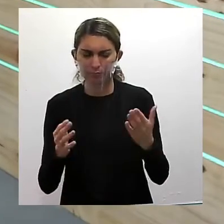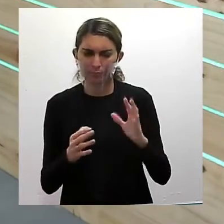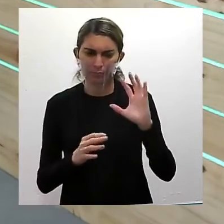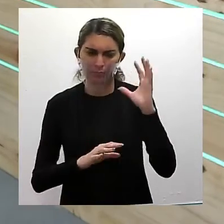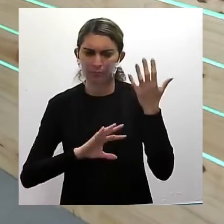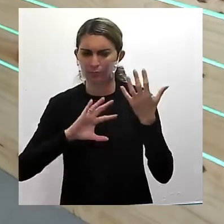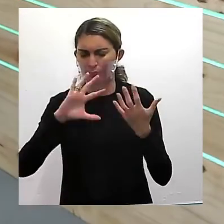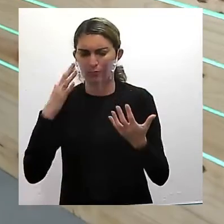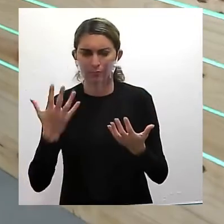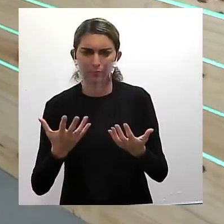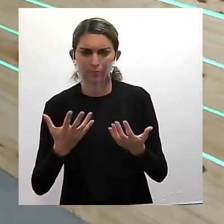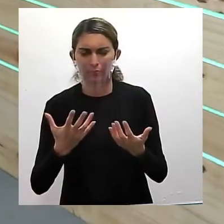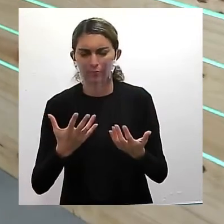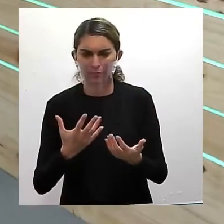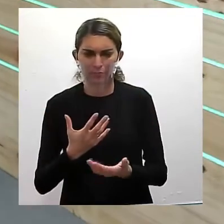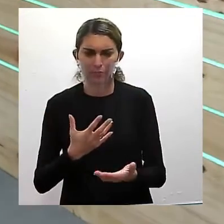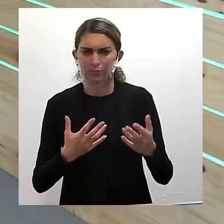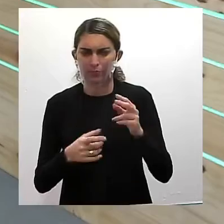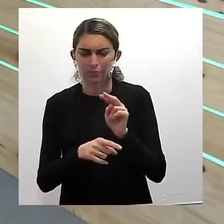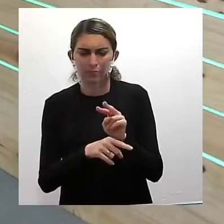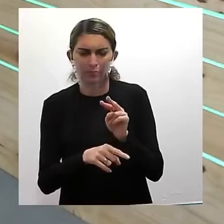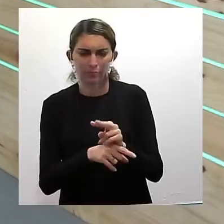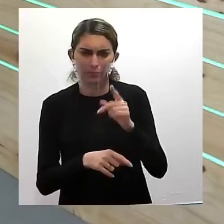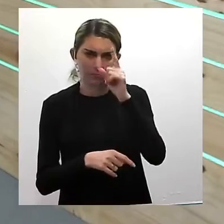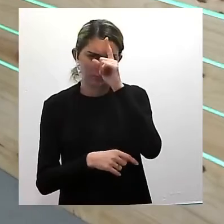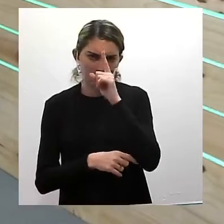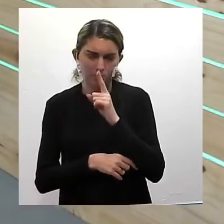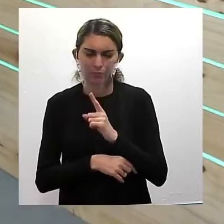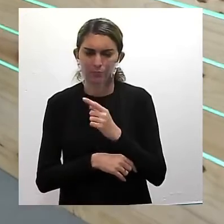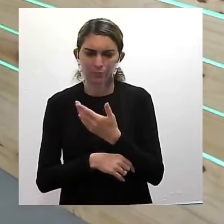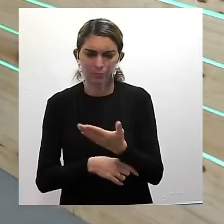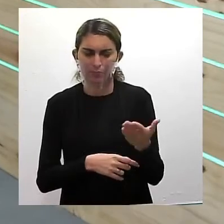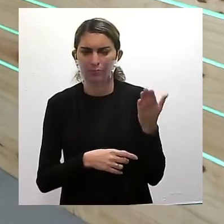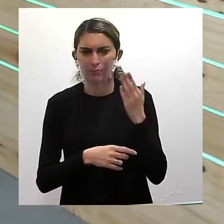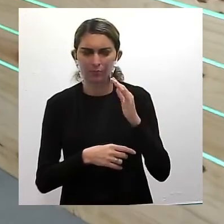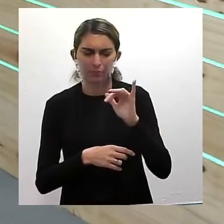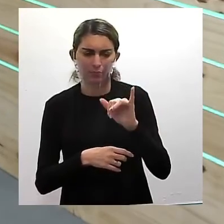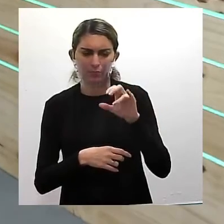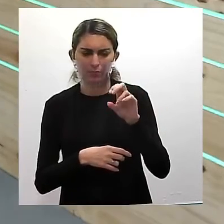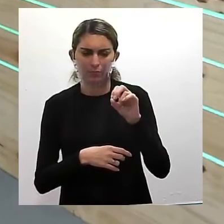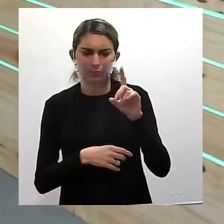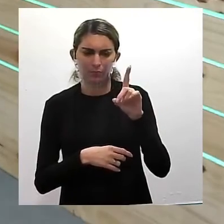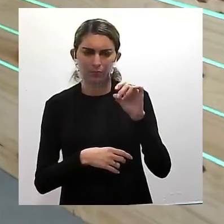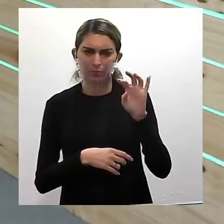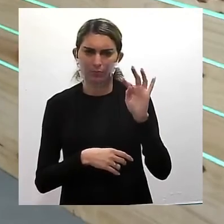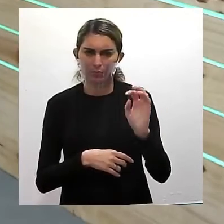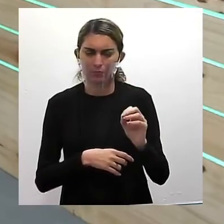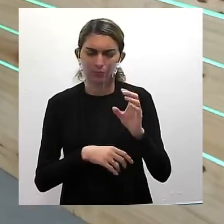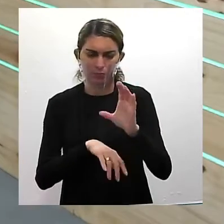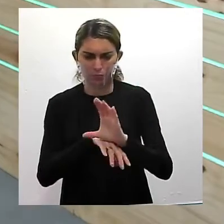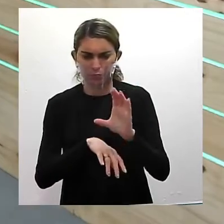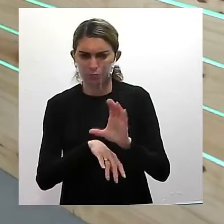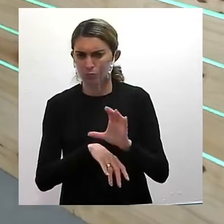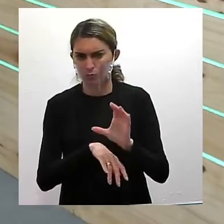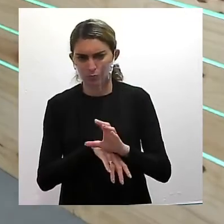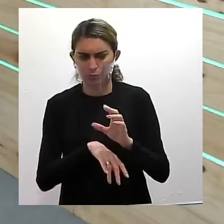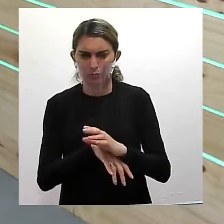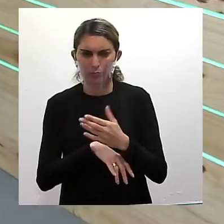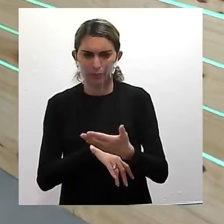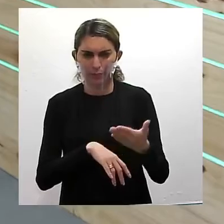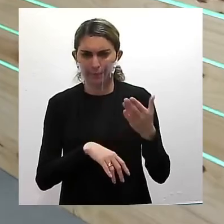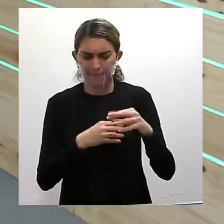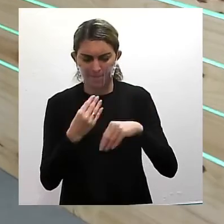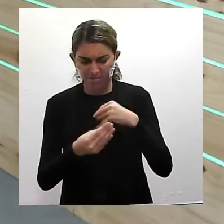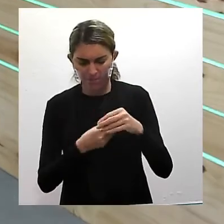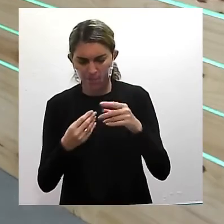que o precipitado amarelo, que eu vou mostrar a vocês, que é o iodeto de chumbo, se precipita, né? Ele é insolúvel na